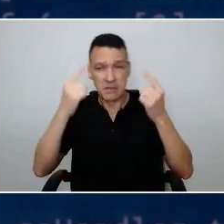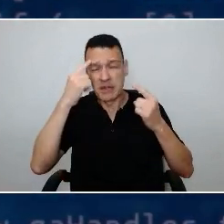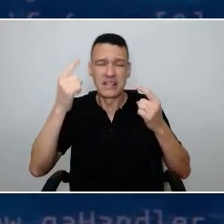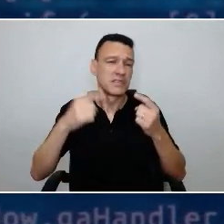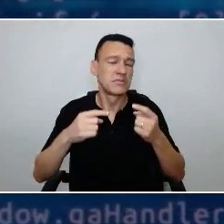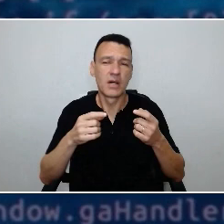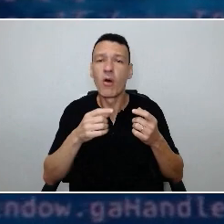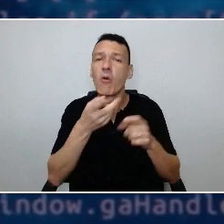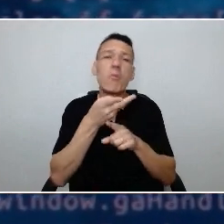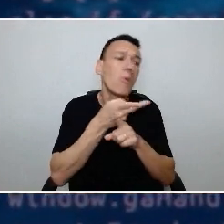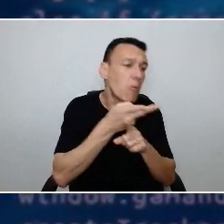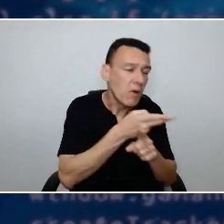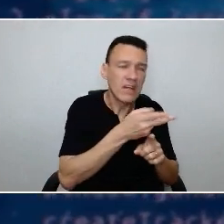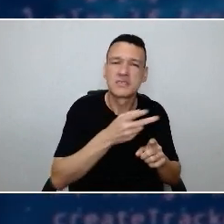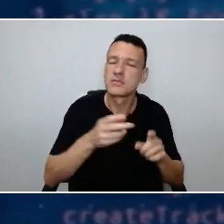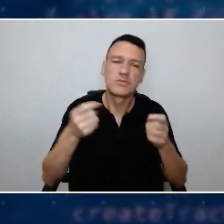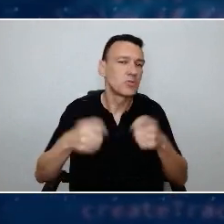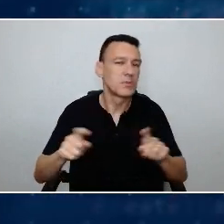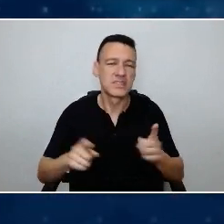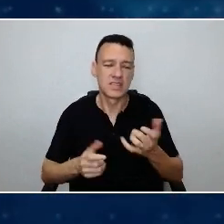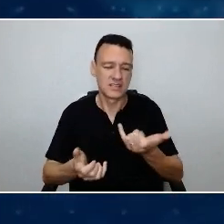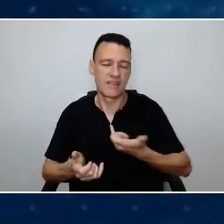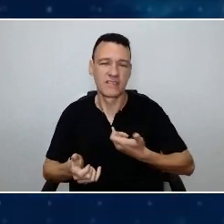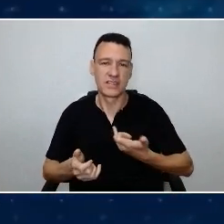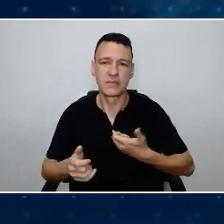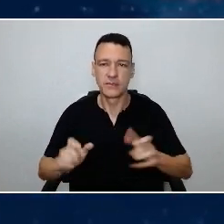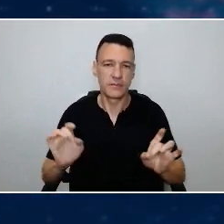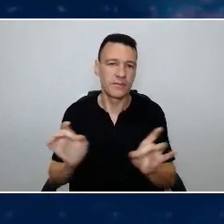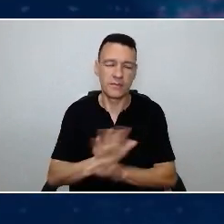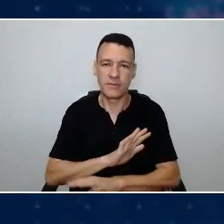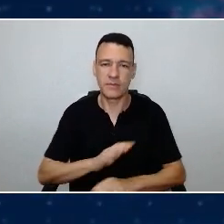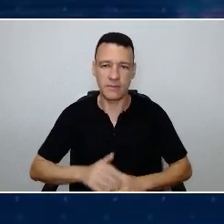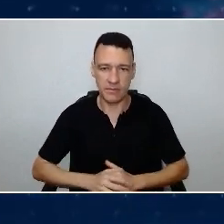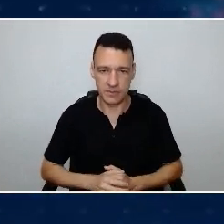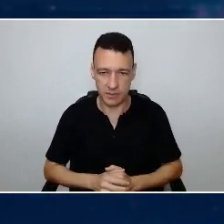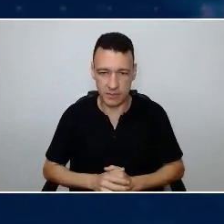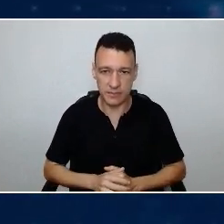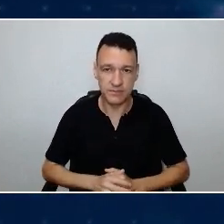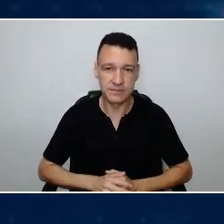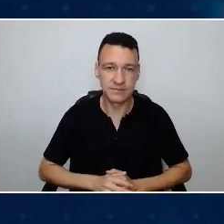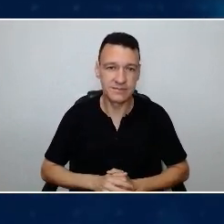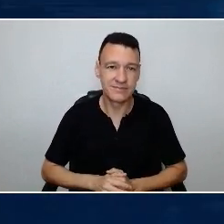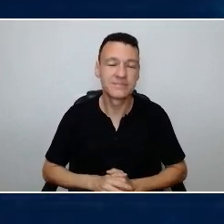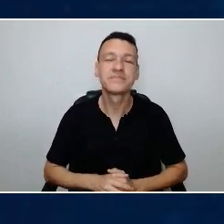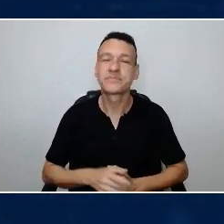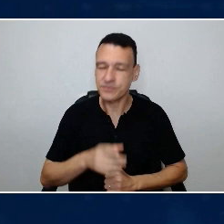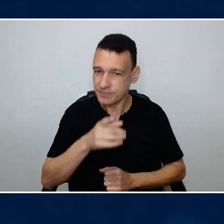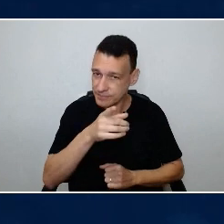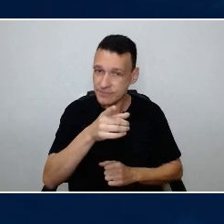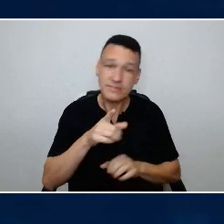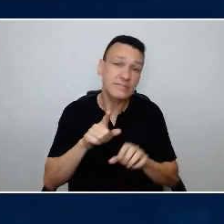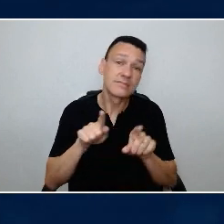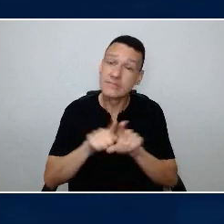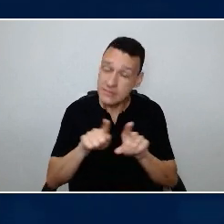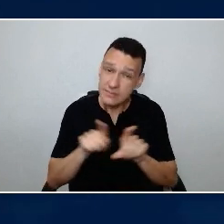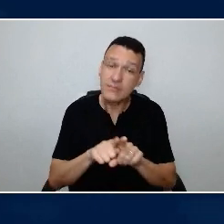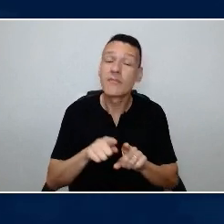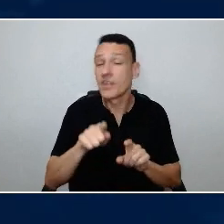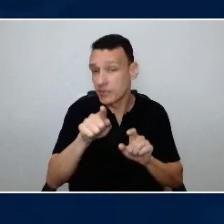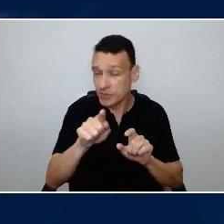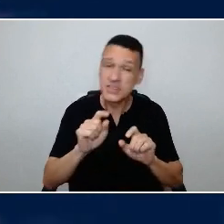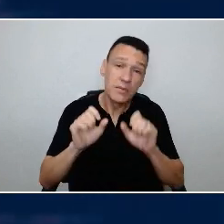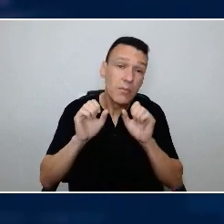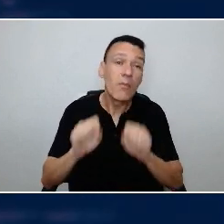ou algo do tipo e por exemplo tem aqui também compartilhar o seu pet com outro mano que é extremamente